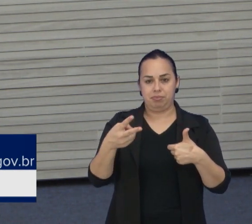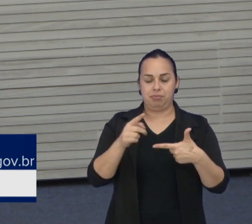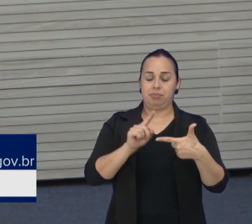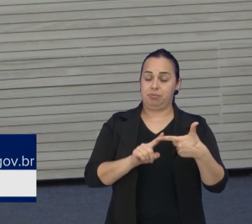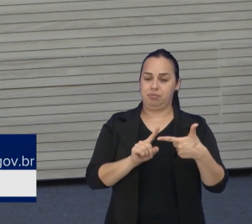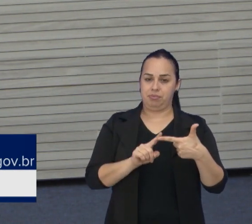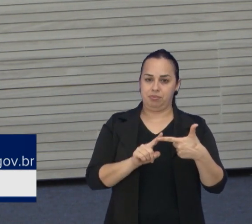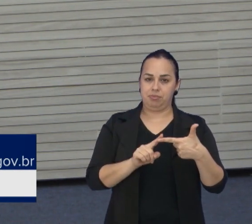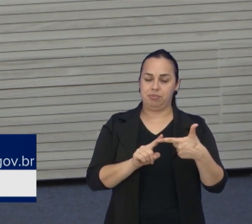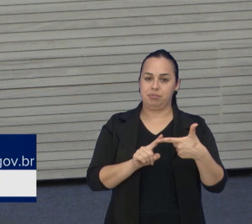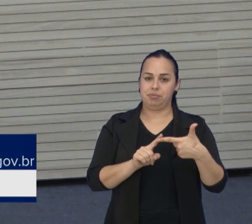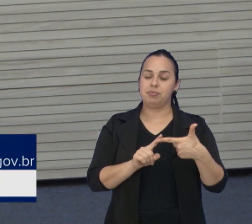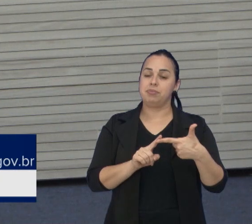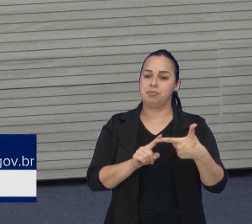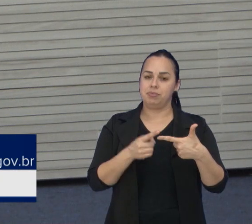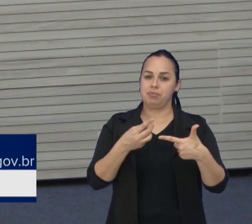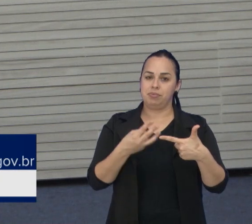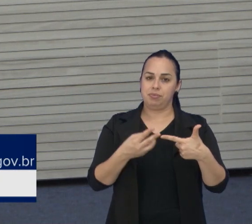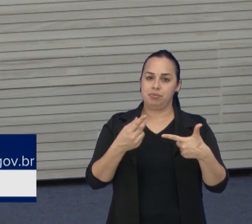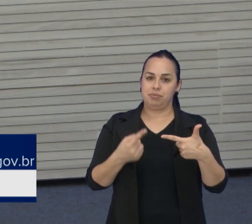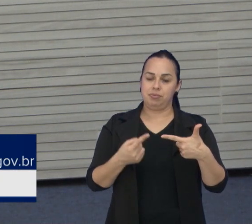17822/2023 e processo